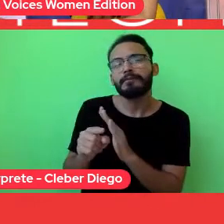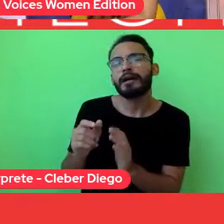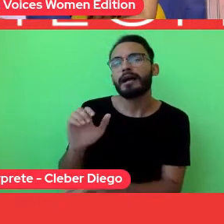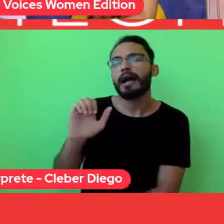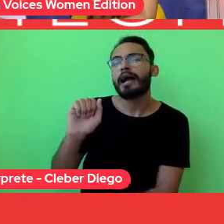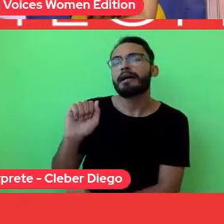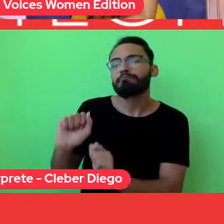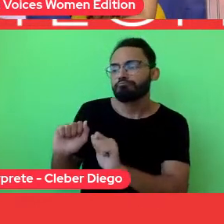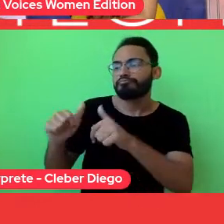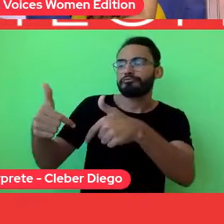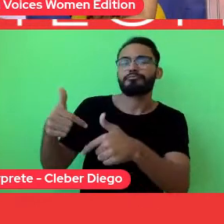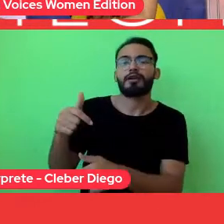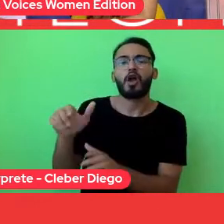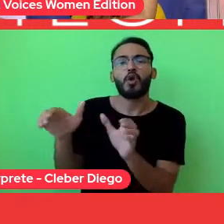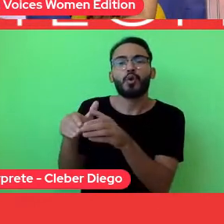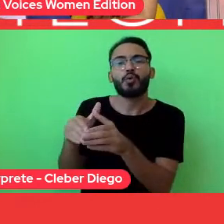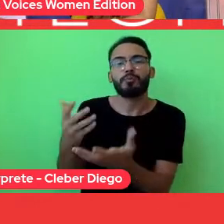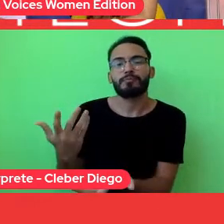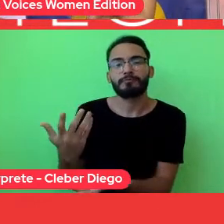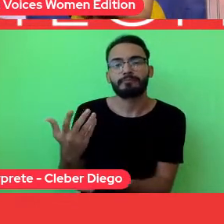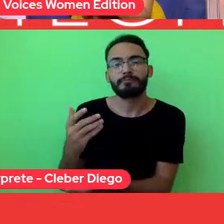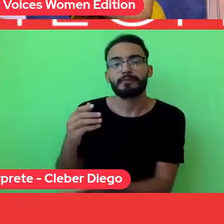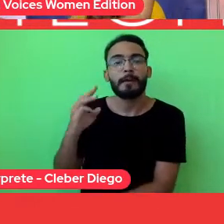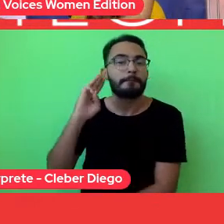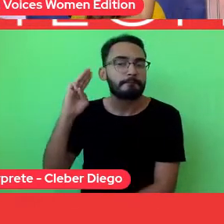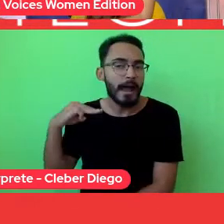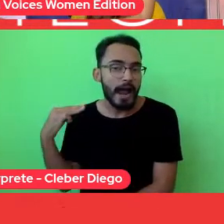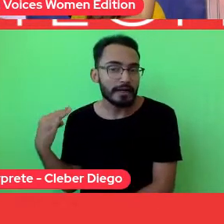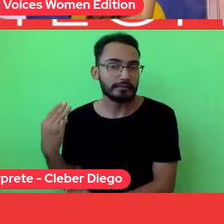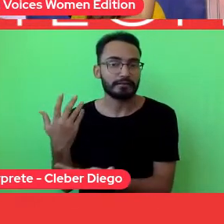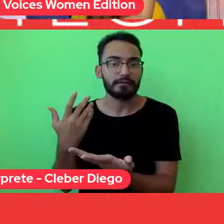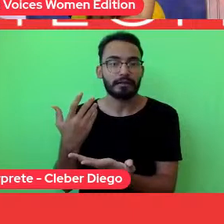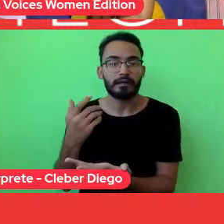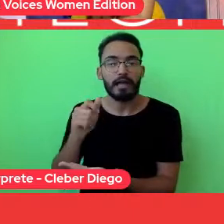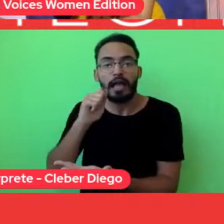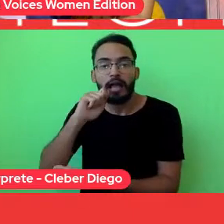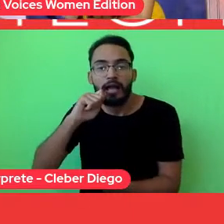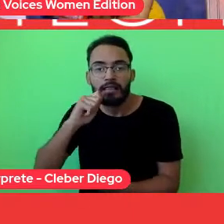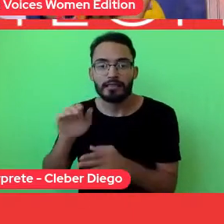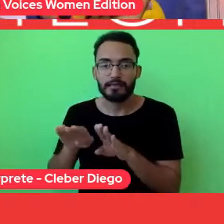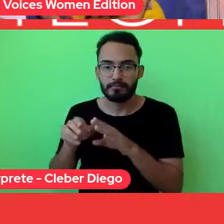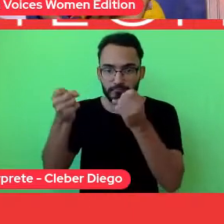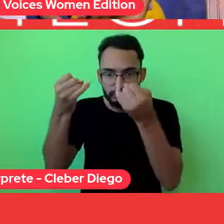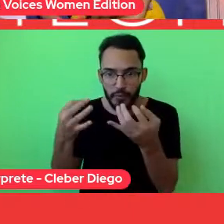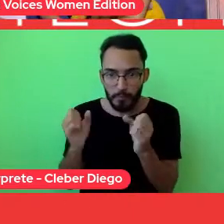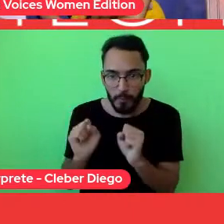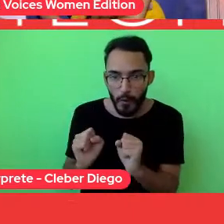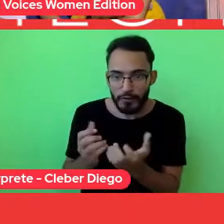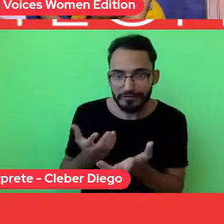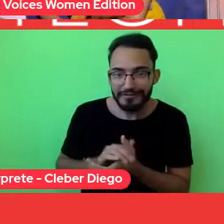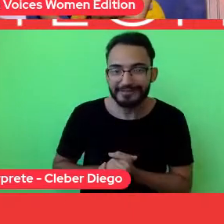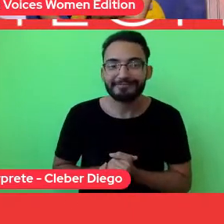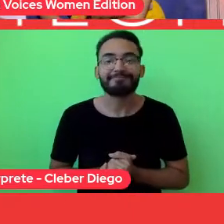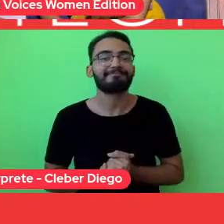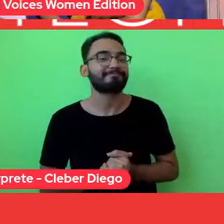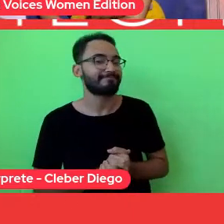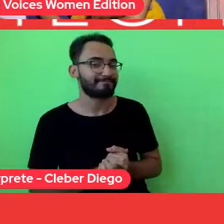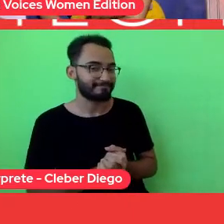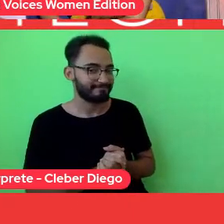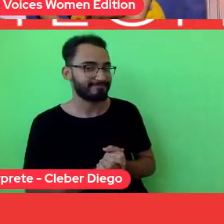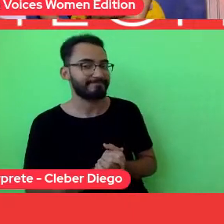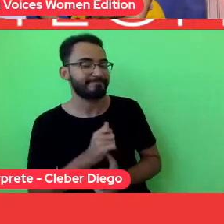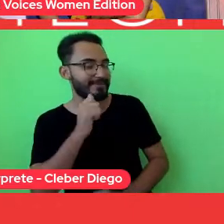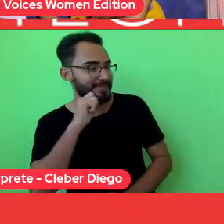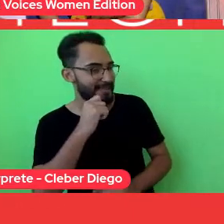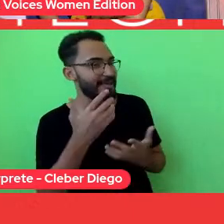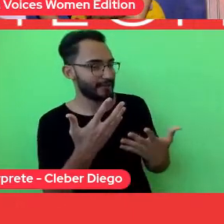do grupo. Márcia e Ana, se vocês puderem compartilhar com a gente. Claro. Bom,